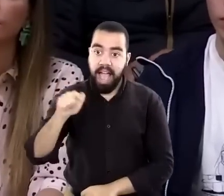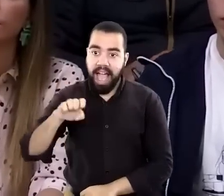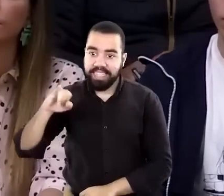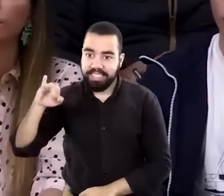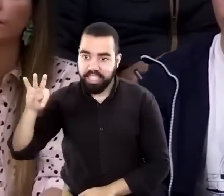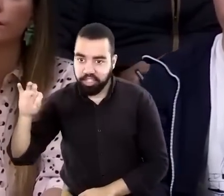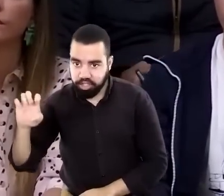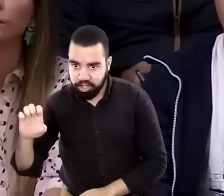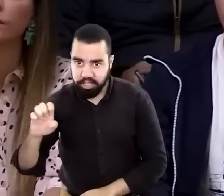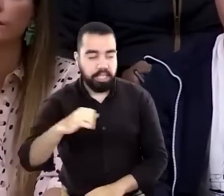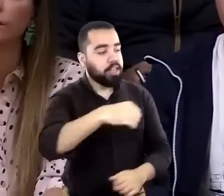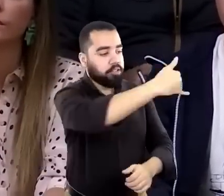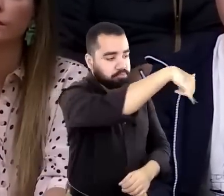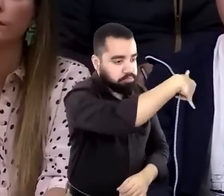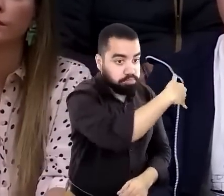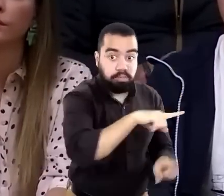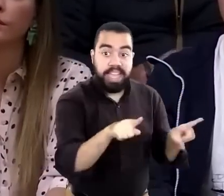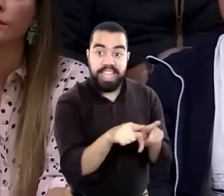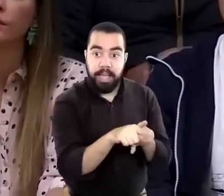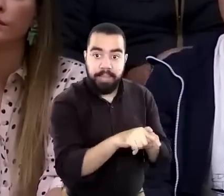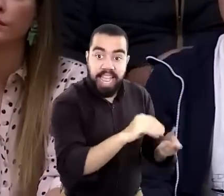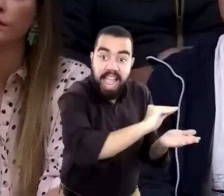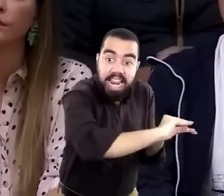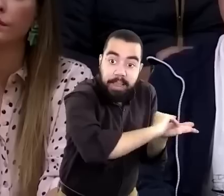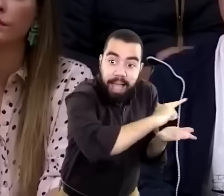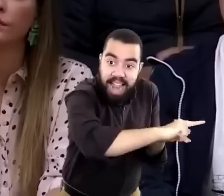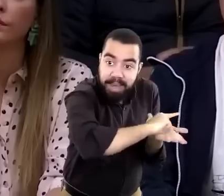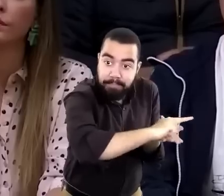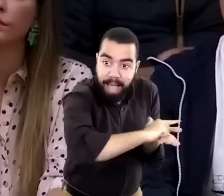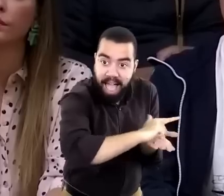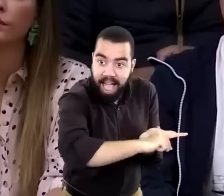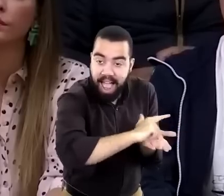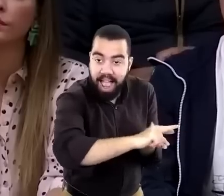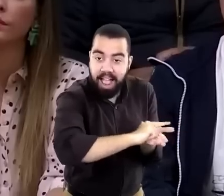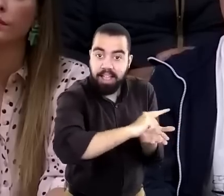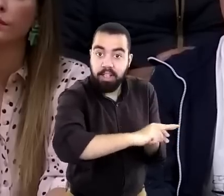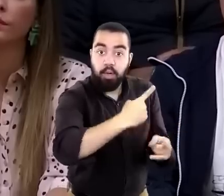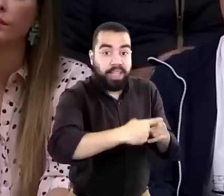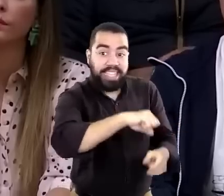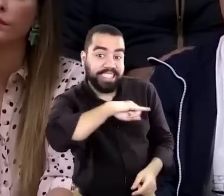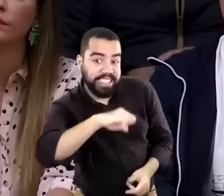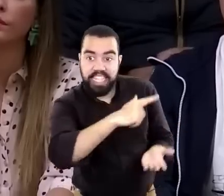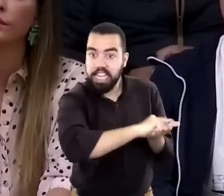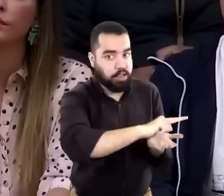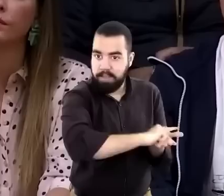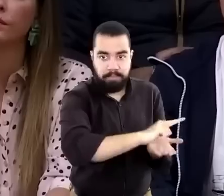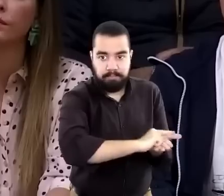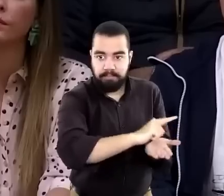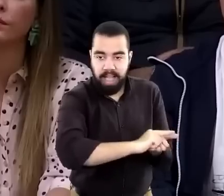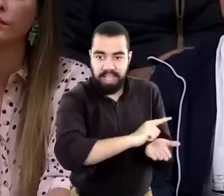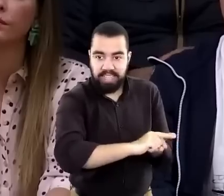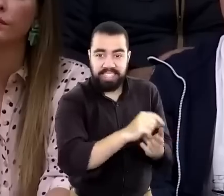com a espervitadeira e limpar o pavio de estopa. Por quê? Porque se não limpar o pavio, ele